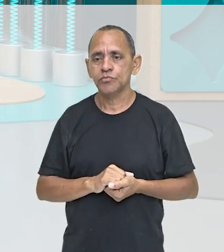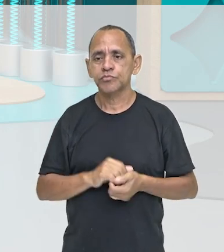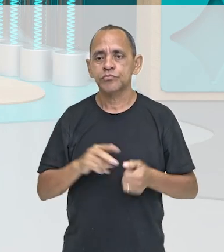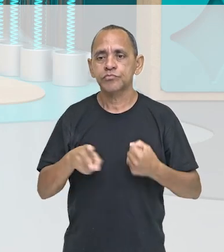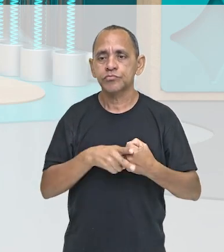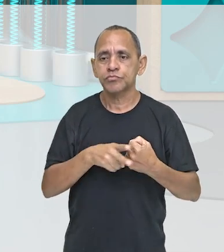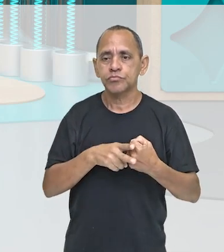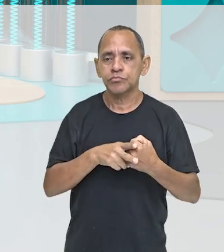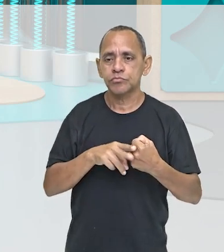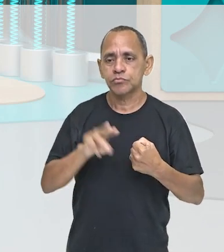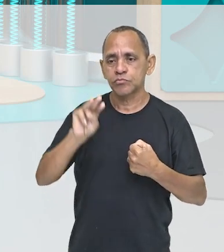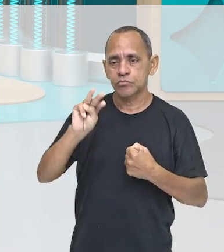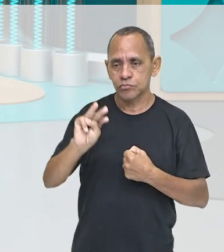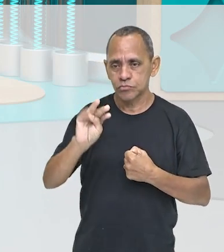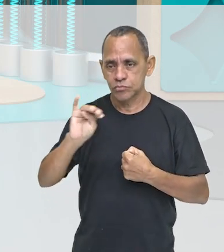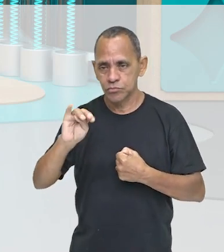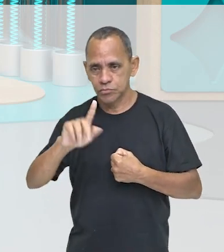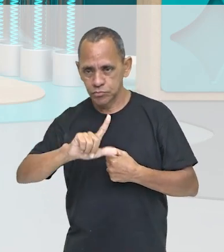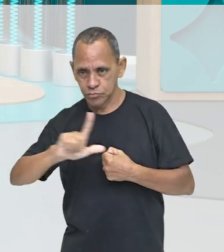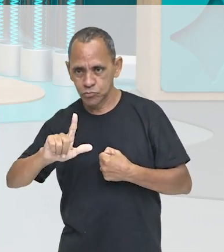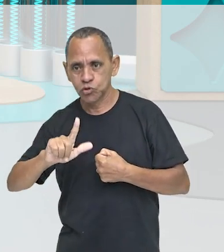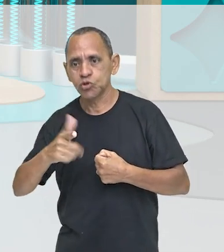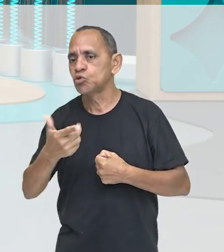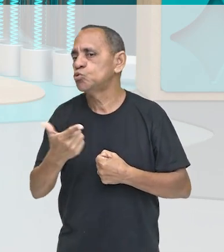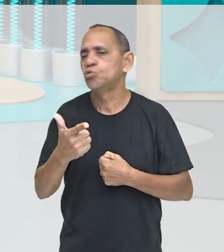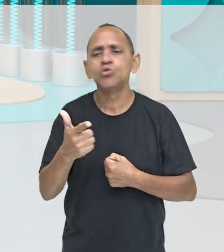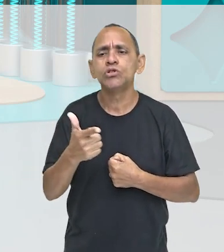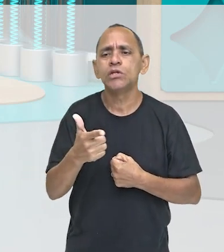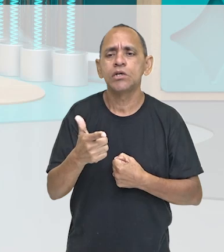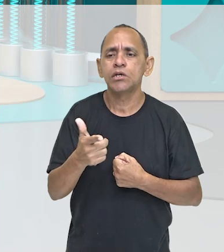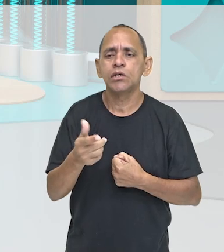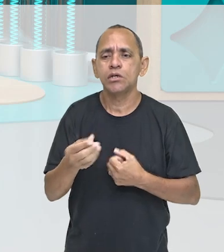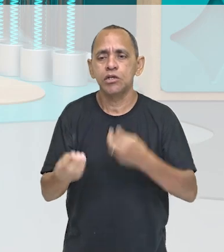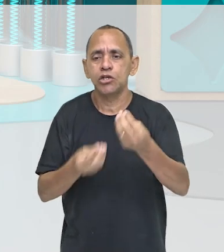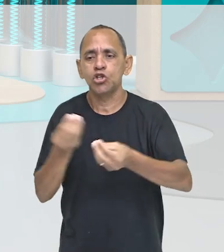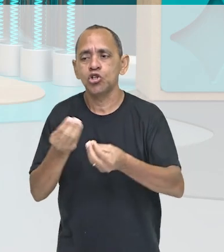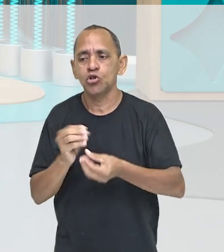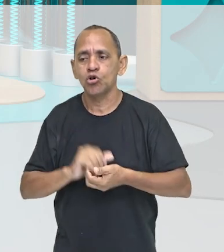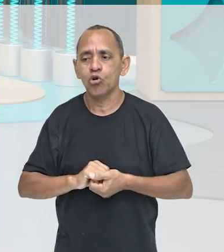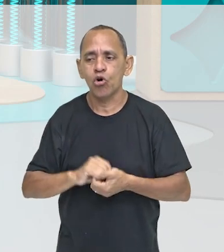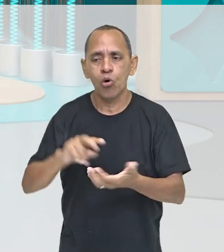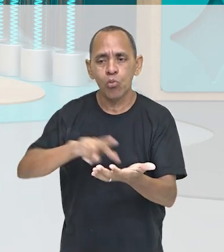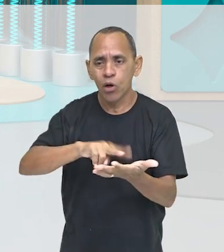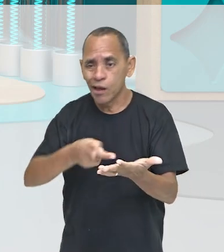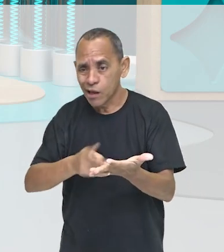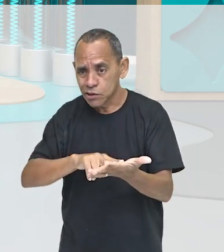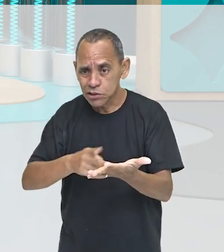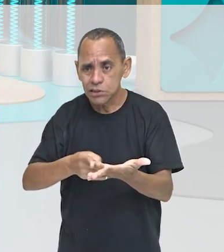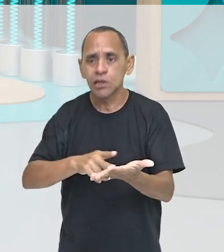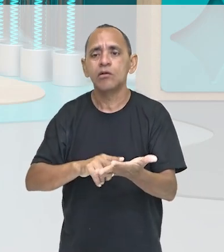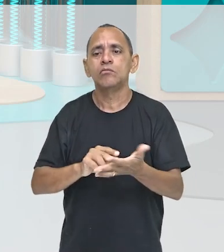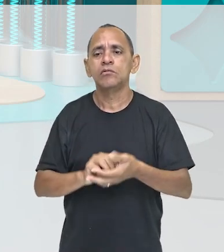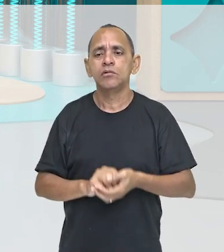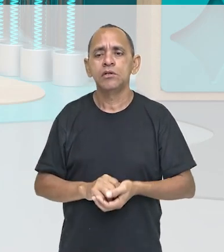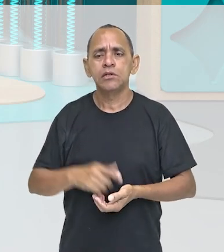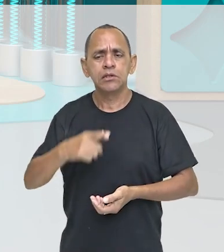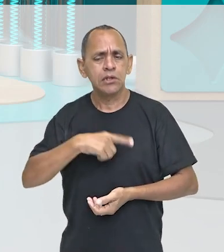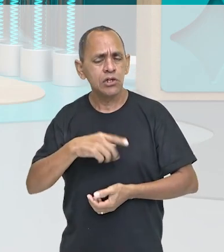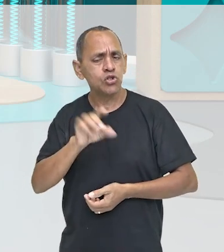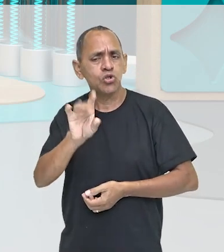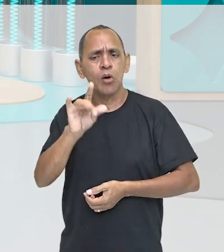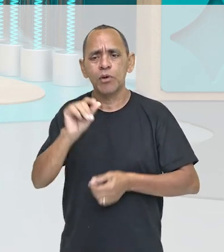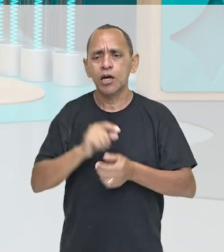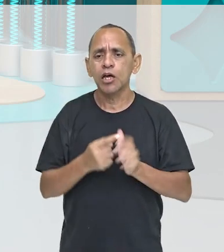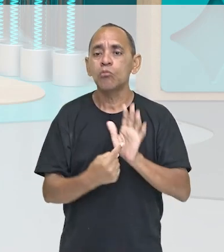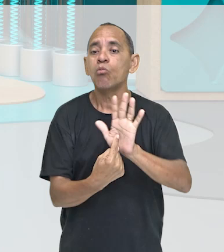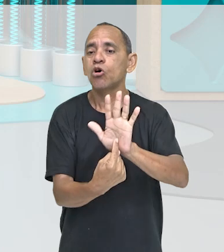tem tradução, tá? Ele é um verbo que ele só existe para, de fato, caracterizar um tempo verbal, mas